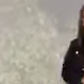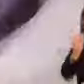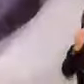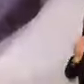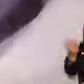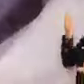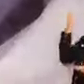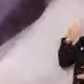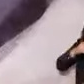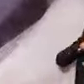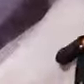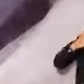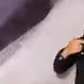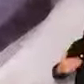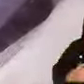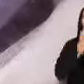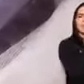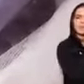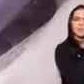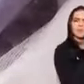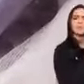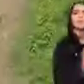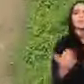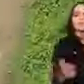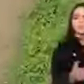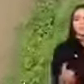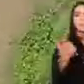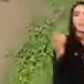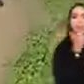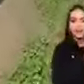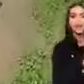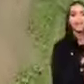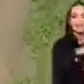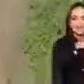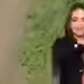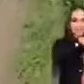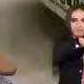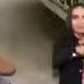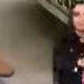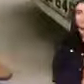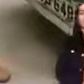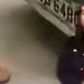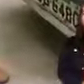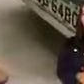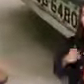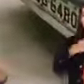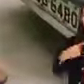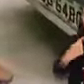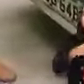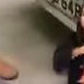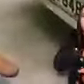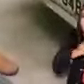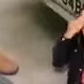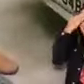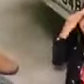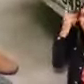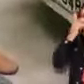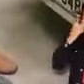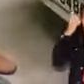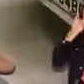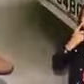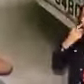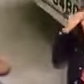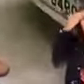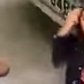Logradouro, além de tantos outros que merecem essa ação. A agricultura do nosso estado agradece e o deputado Bosco